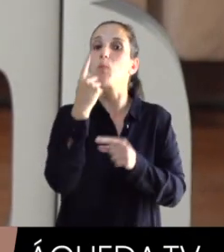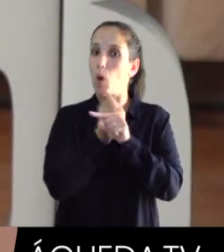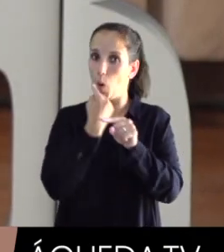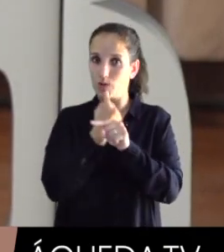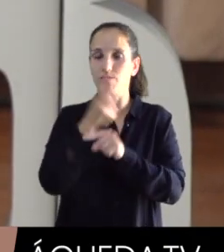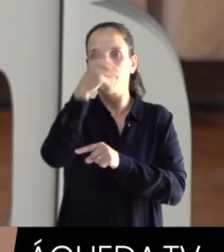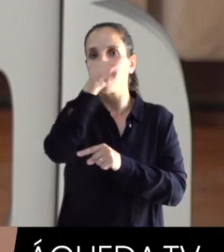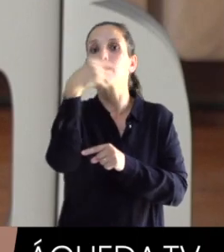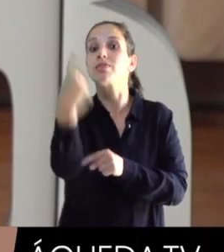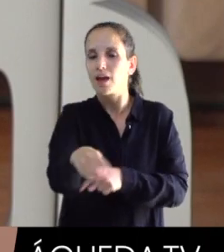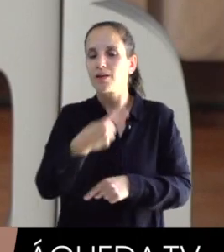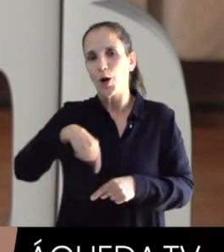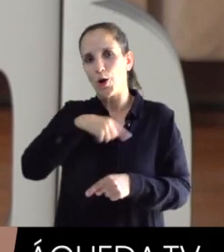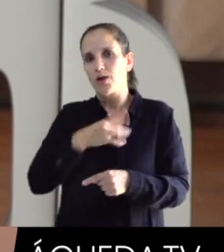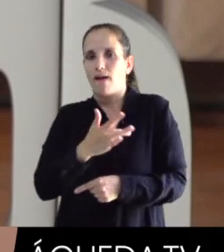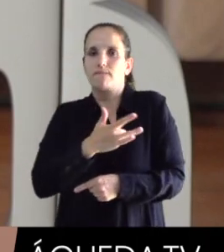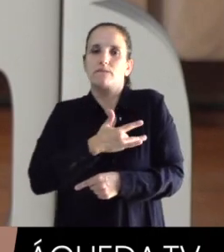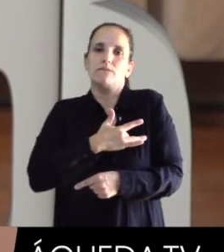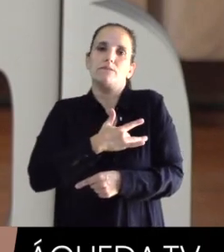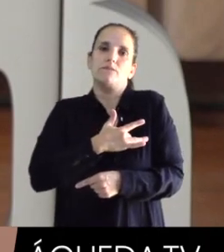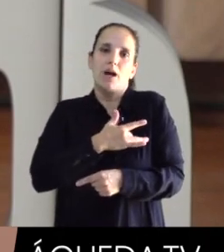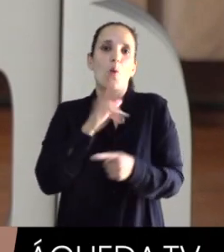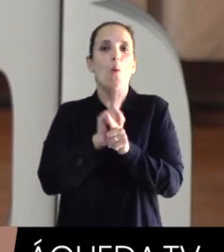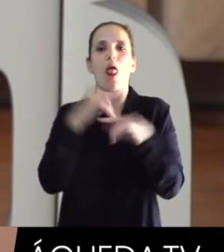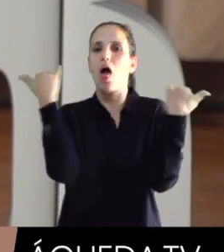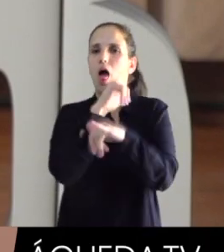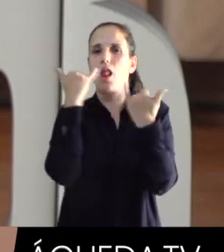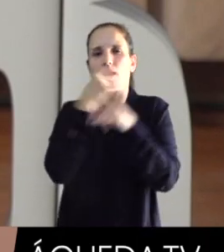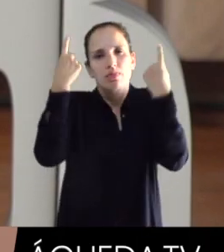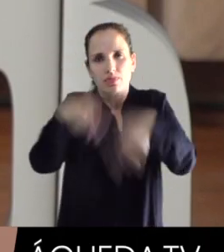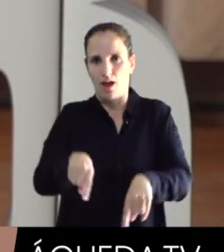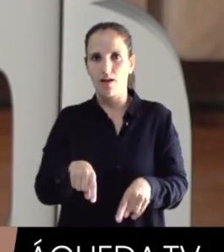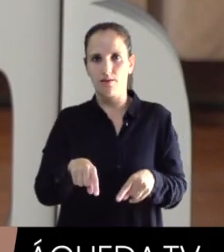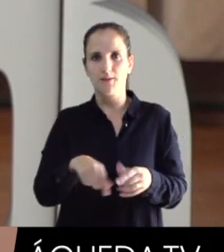uma coisa que vocês têm e que nos faz ficar apaixonados. É a alegria.